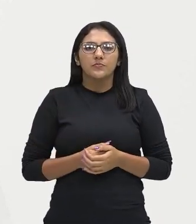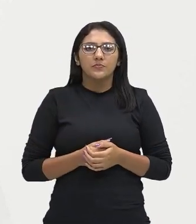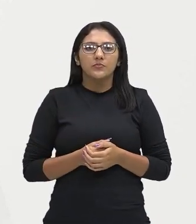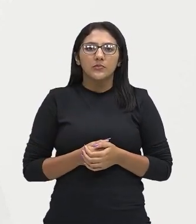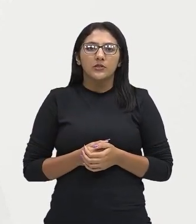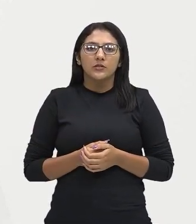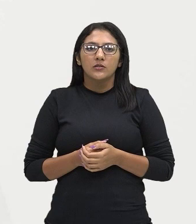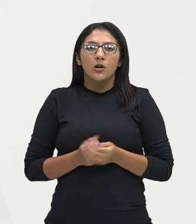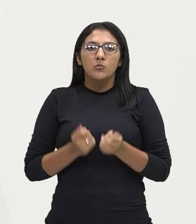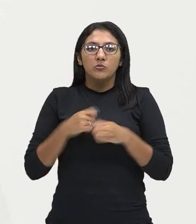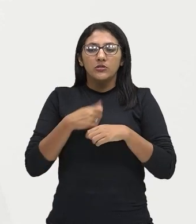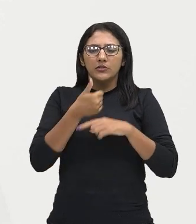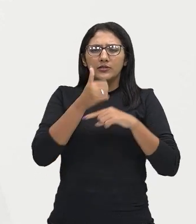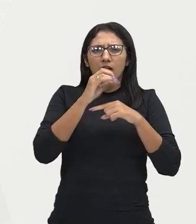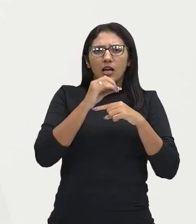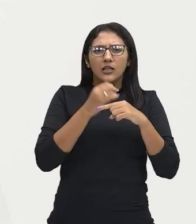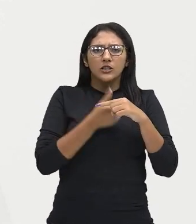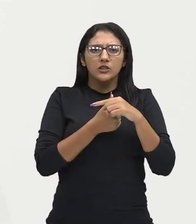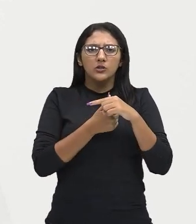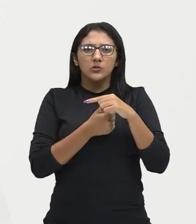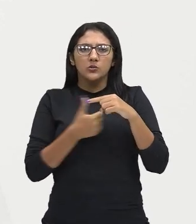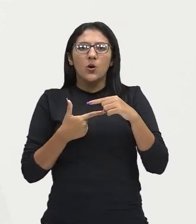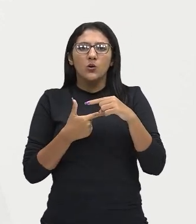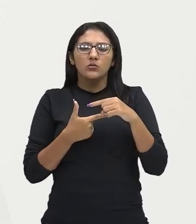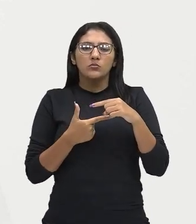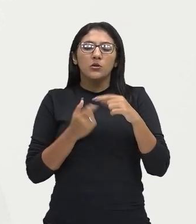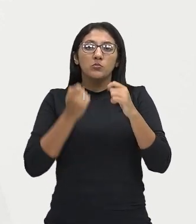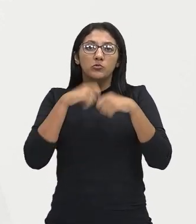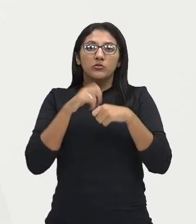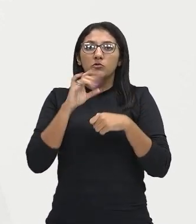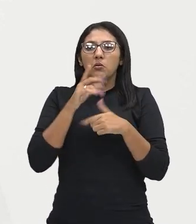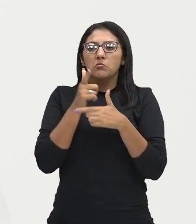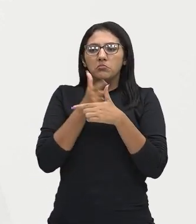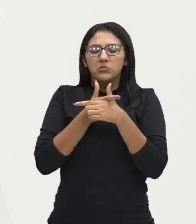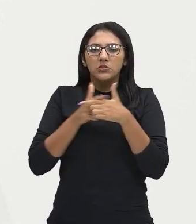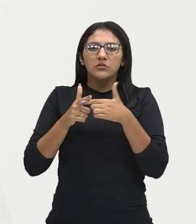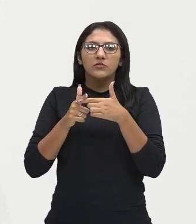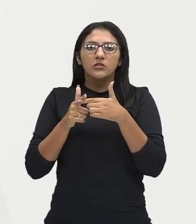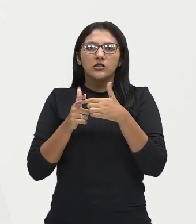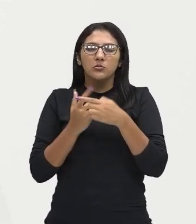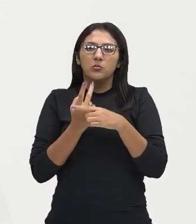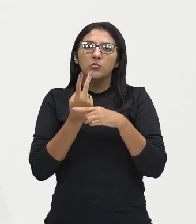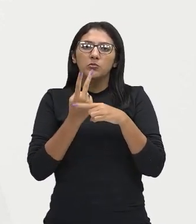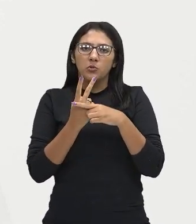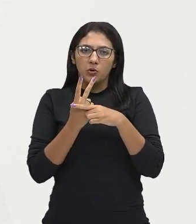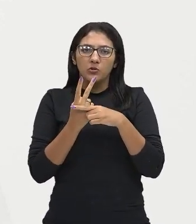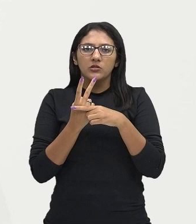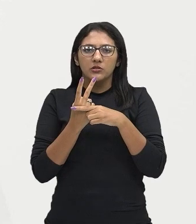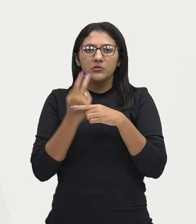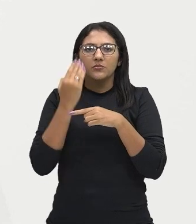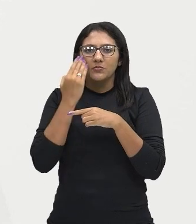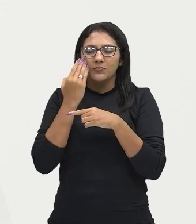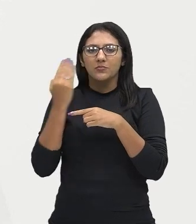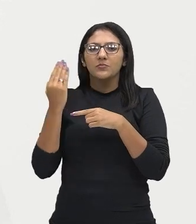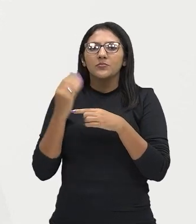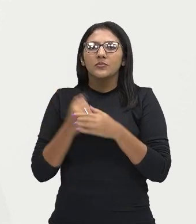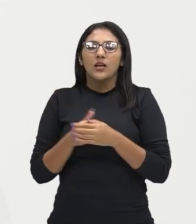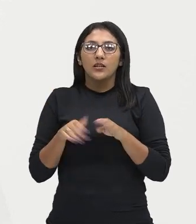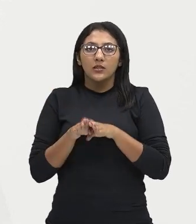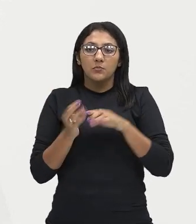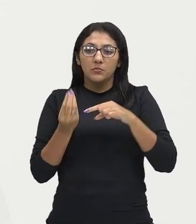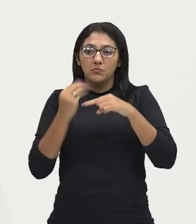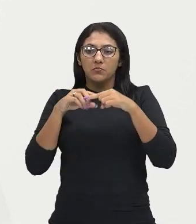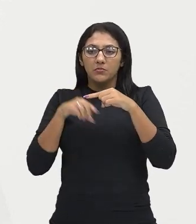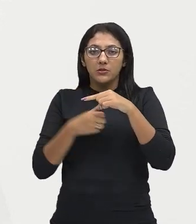10 sobre 12, ó. E a gente simplifica, ó, divide o numerador por 2 e o